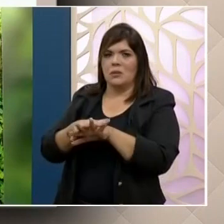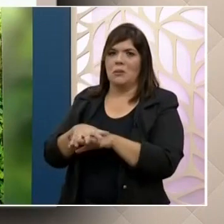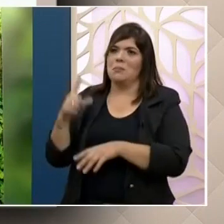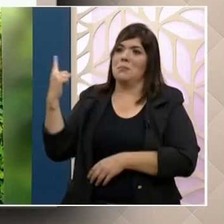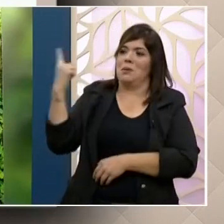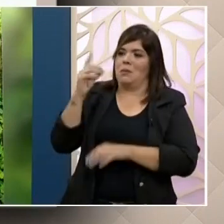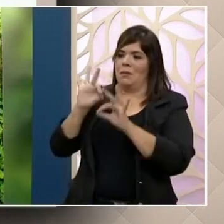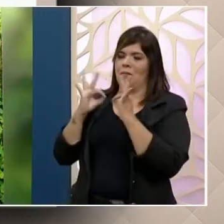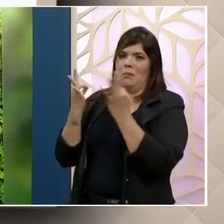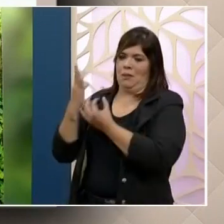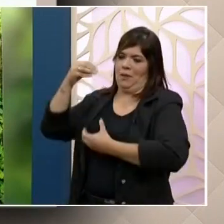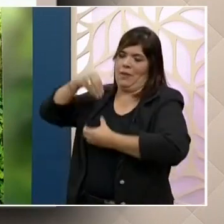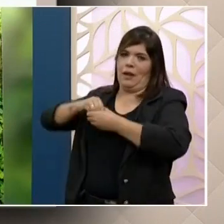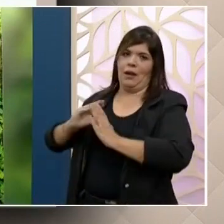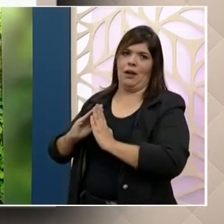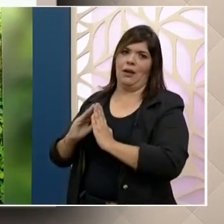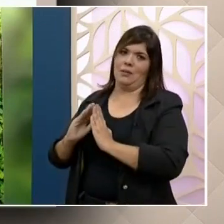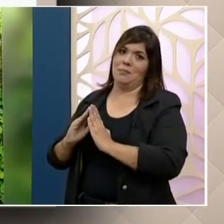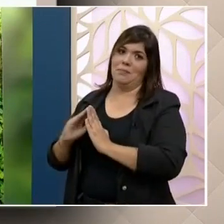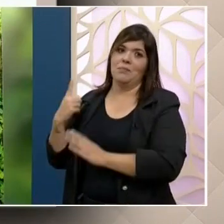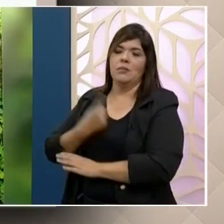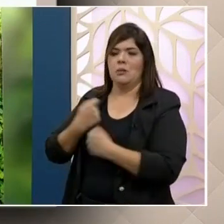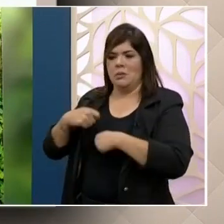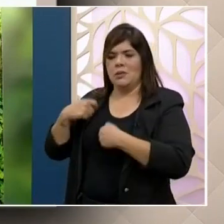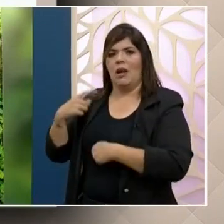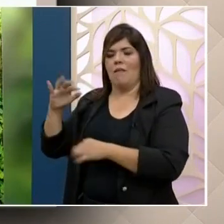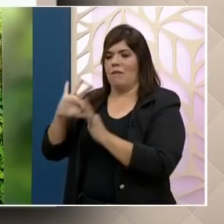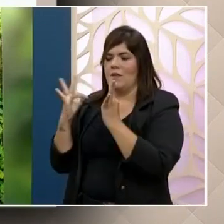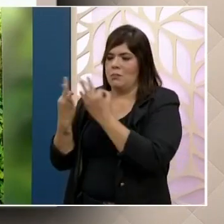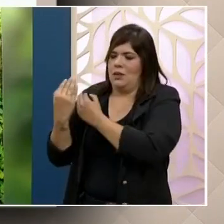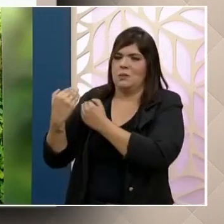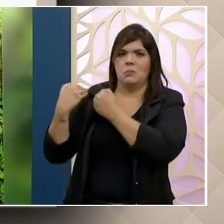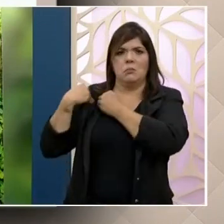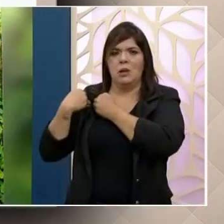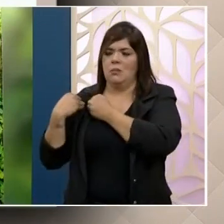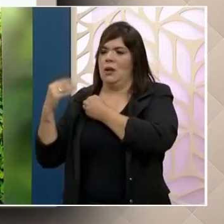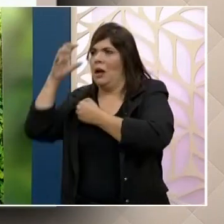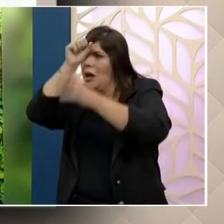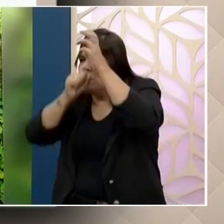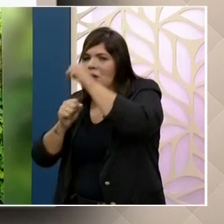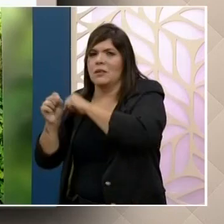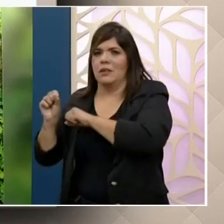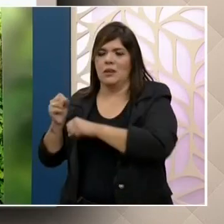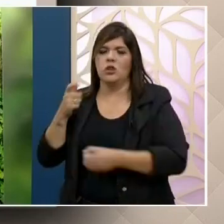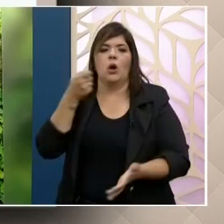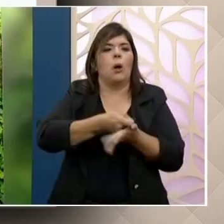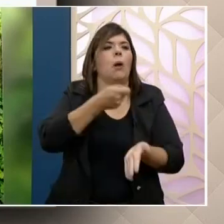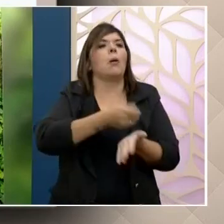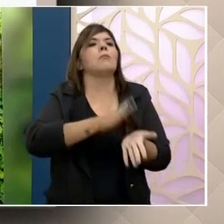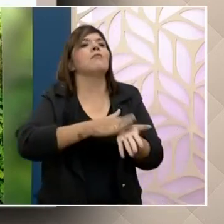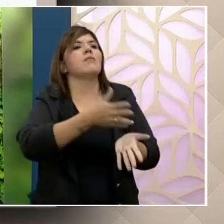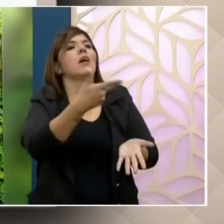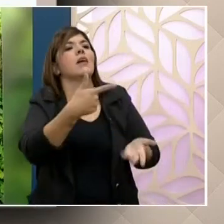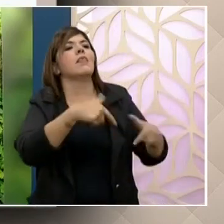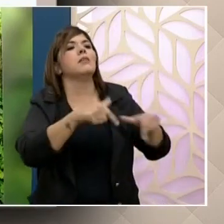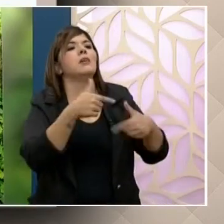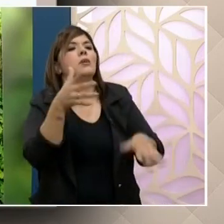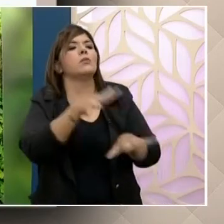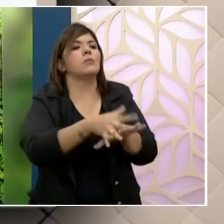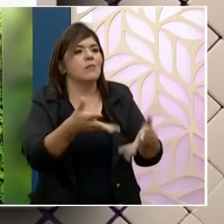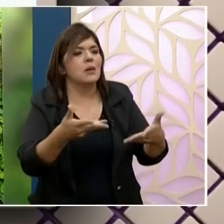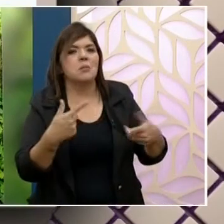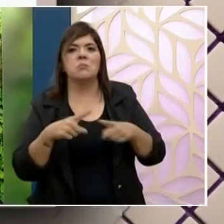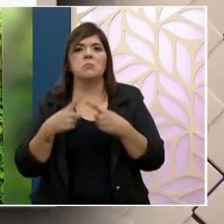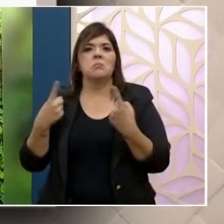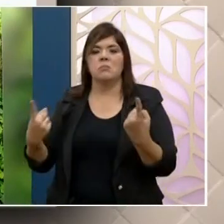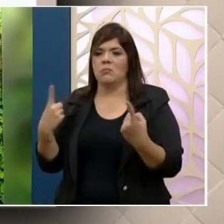de casa. Nós temos que fazer também nossa parte. Não adianta nós termos somente empatia. Nós